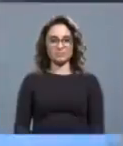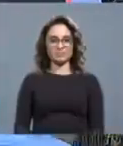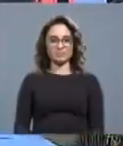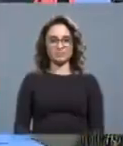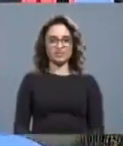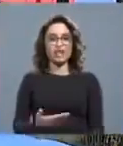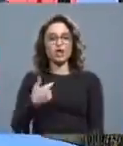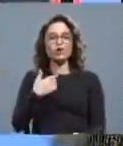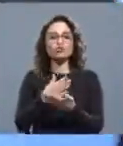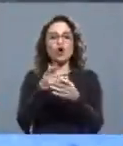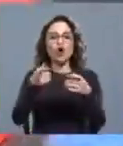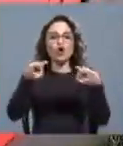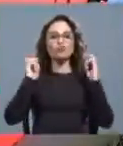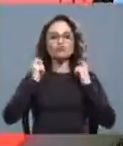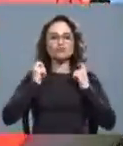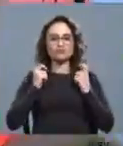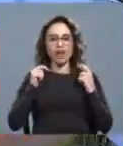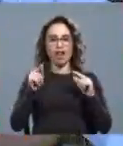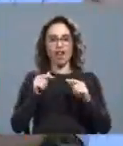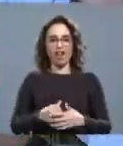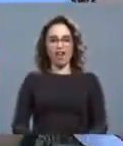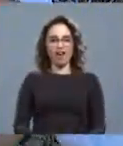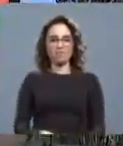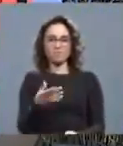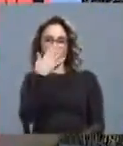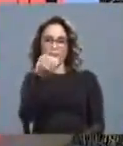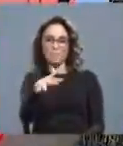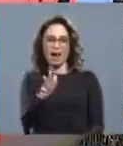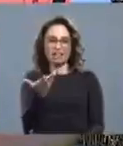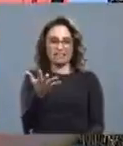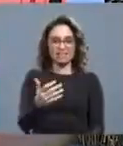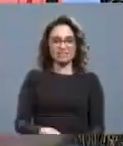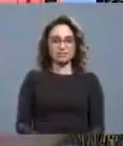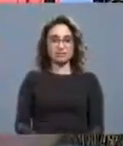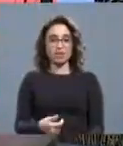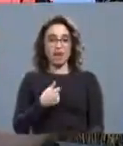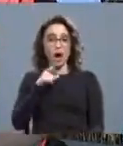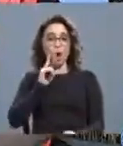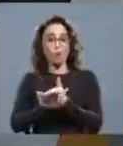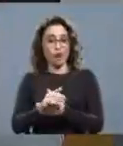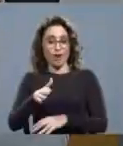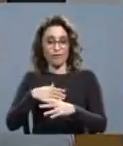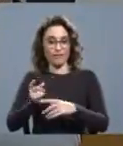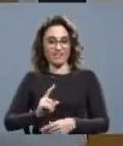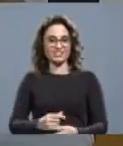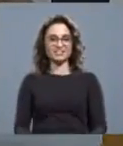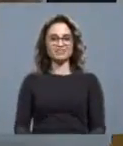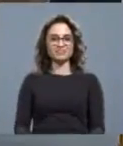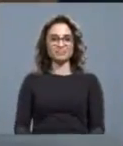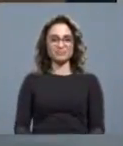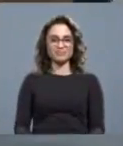Deixa-me só dar aqui um jeito nisto, que isto está tudo meio. Nem a minha mulher falou. Força,